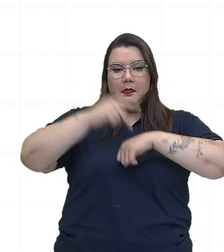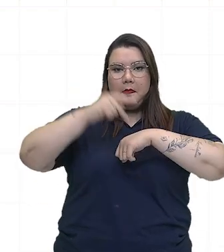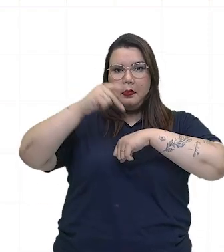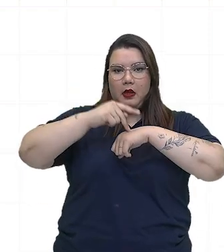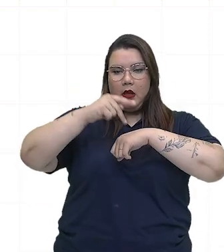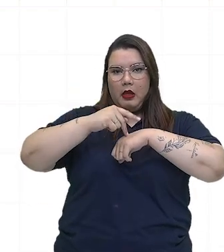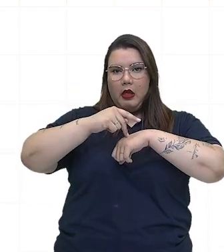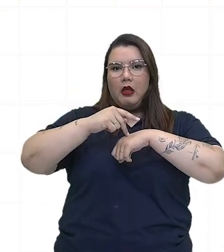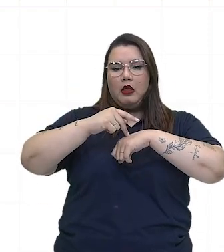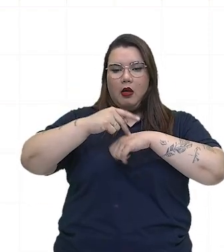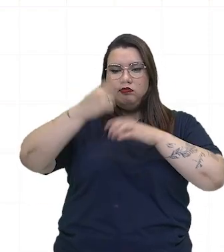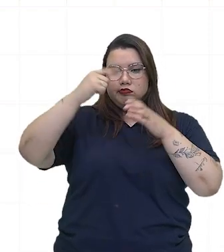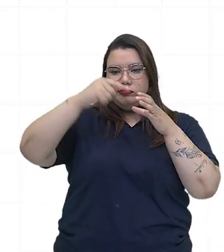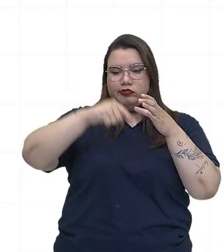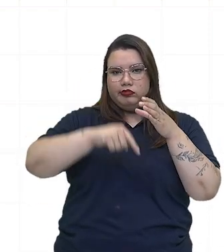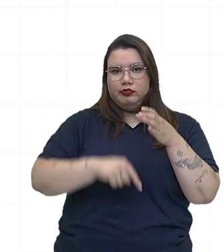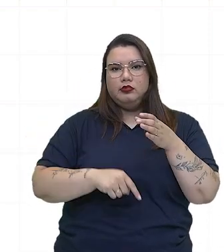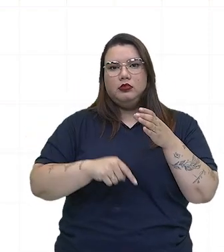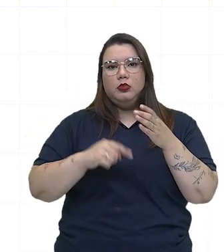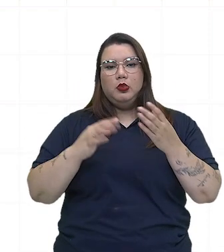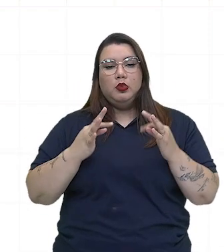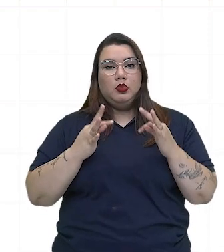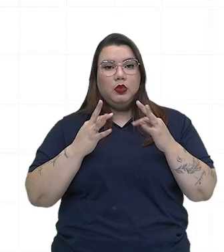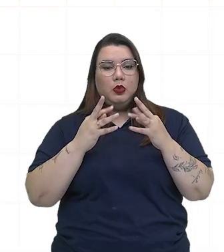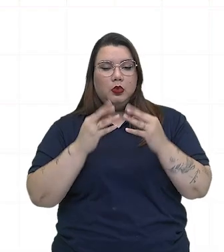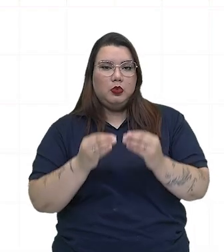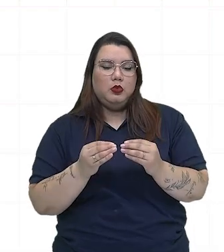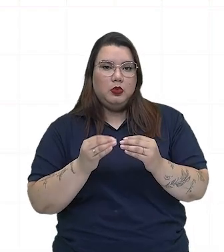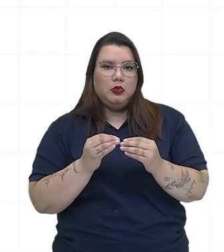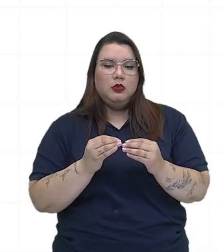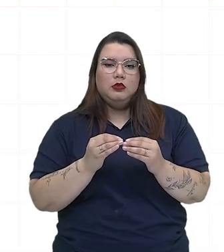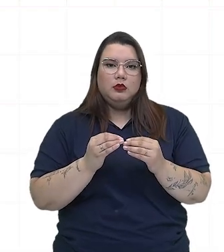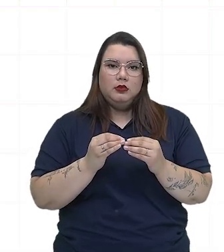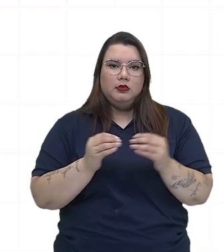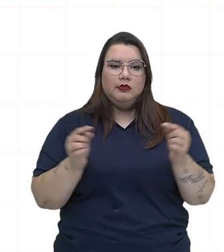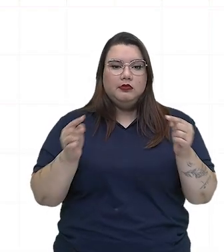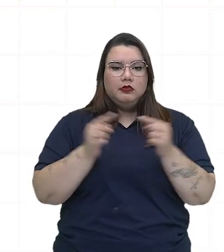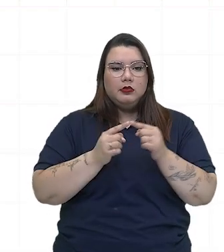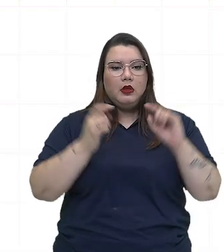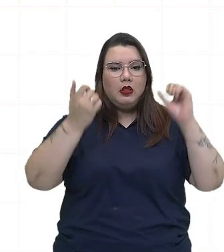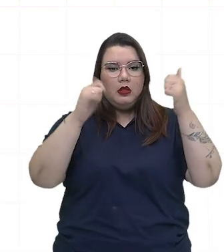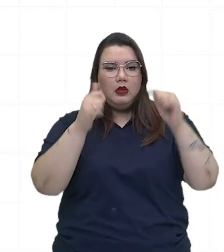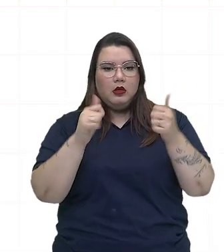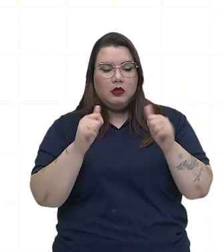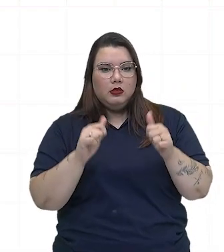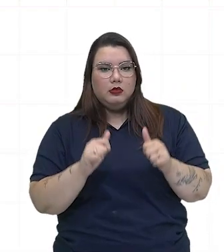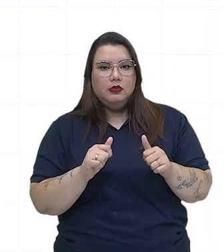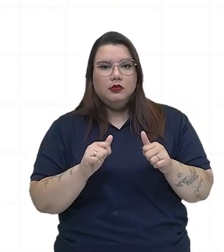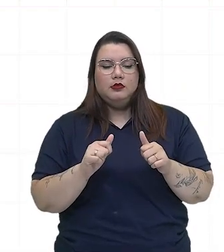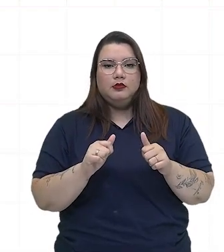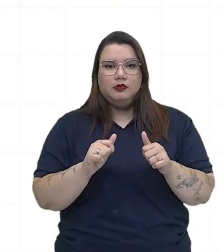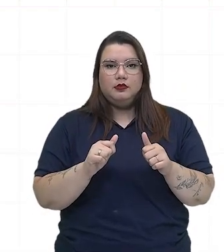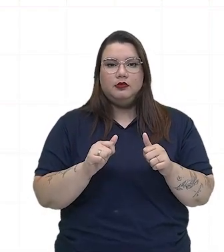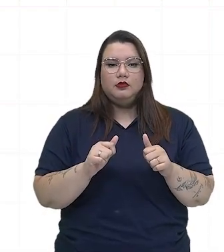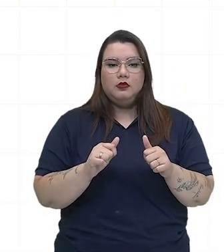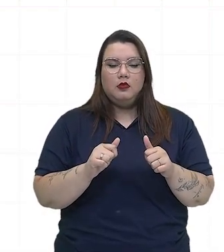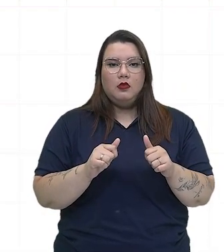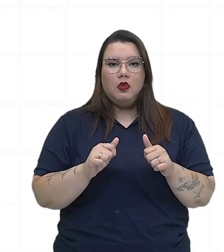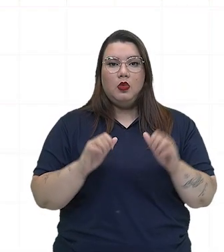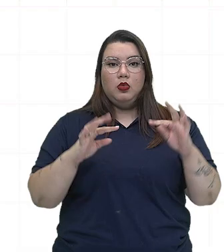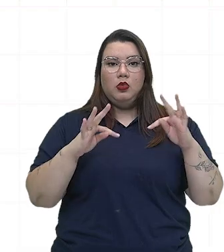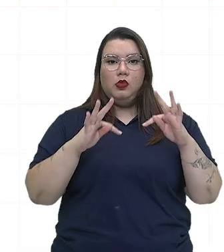rochas recentes. Então, todas essas observações, todos